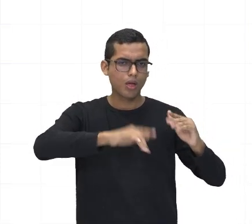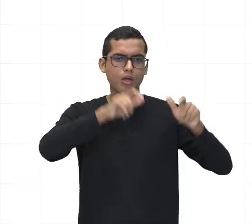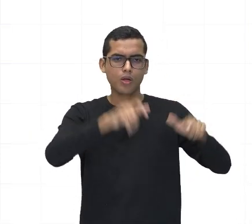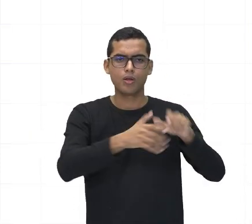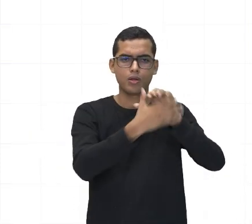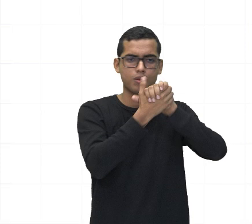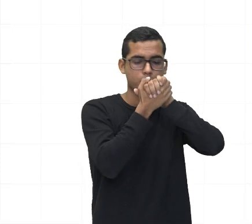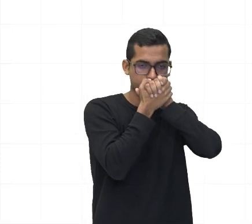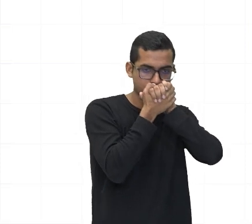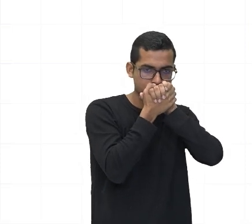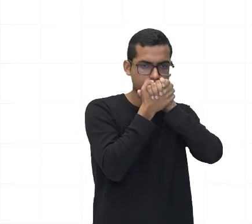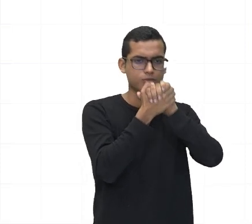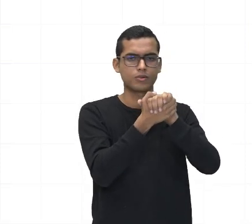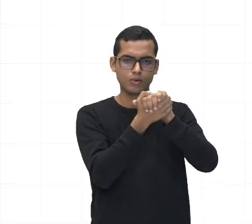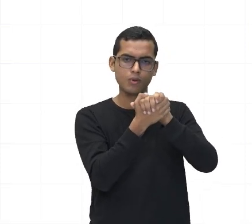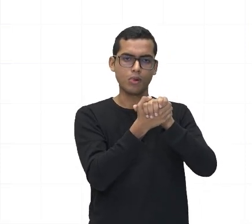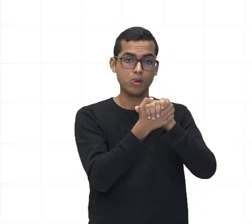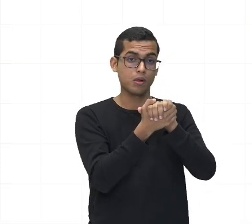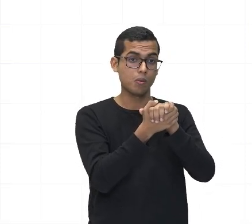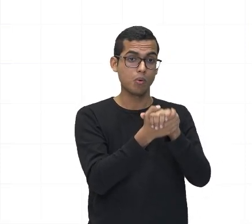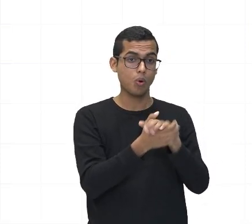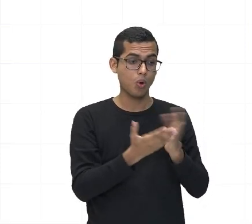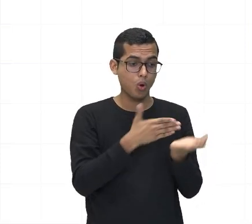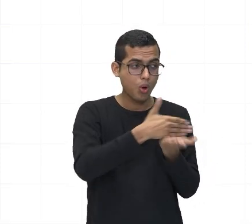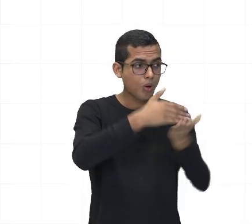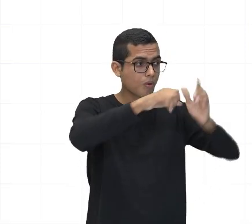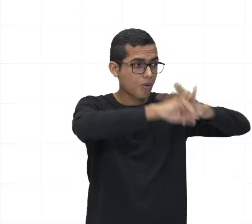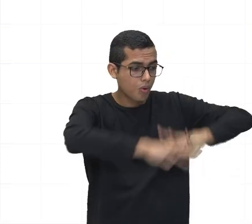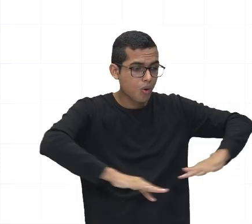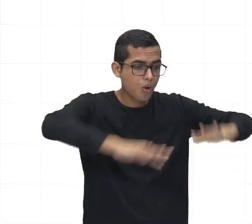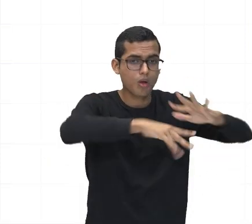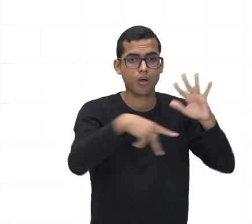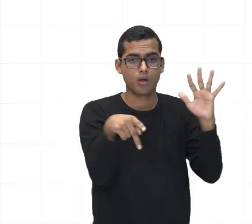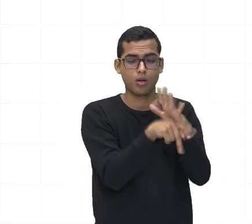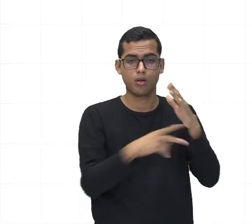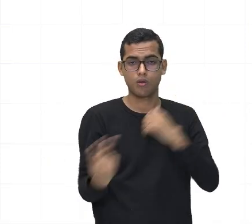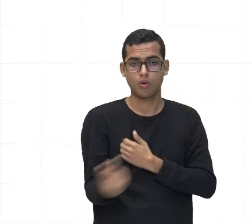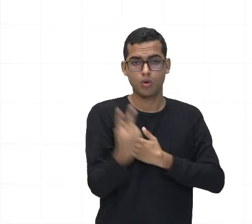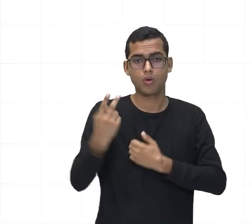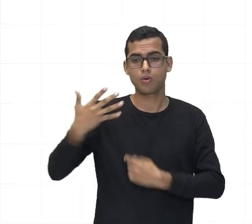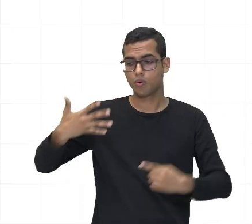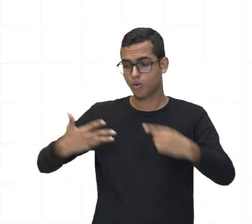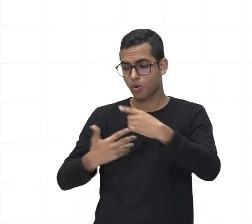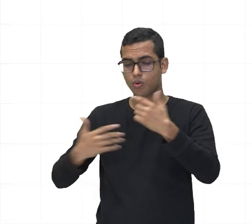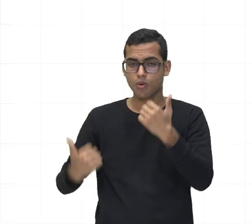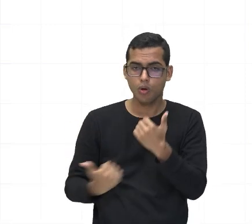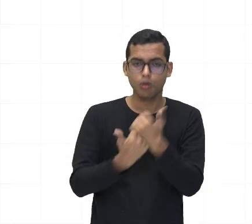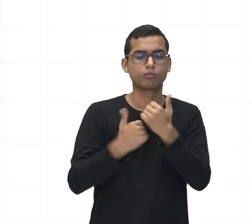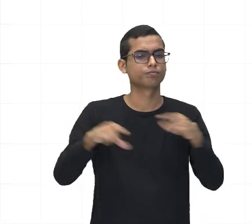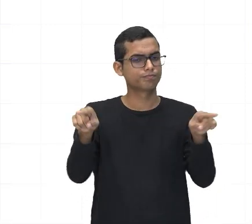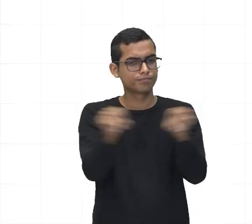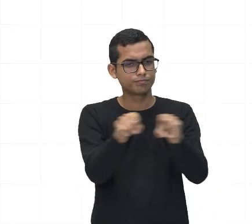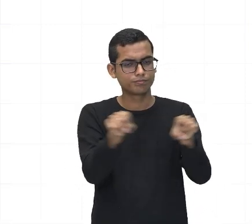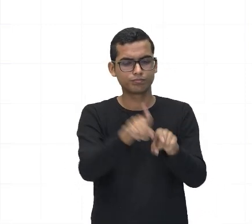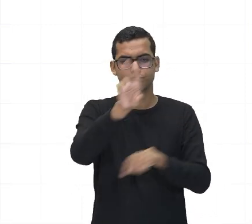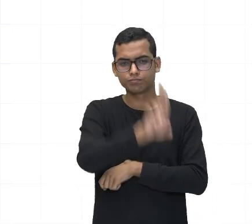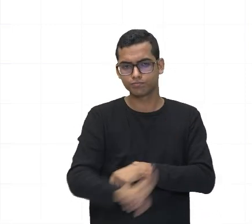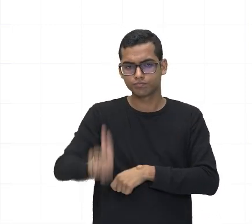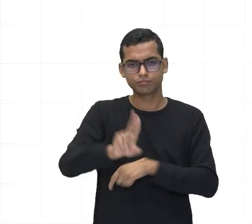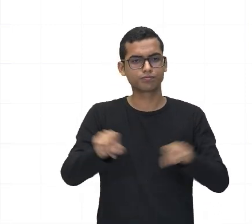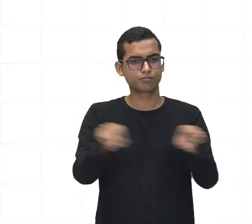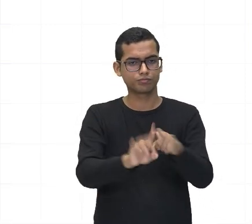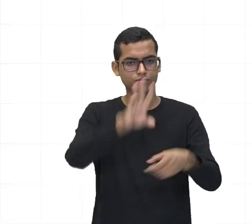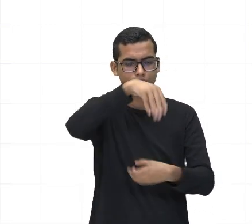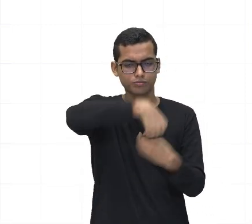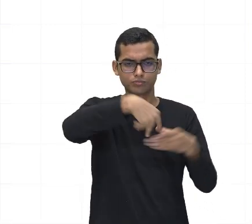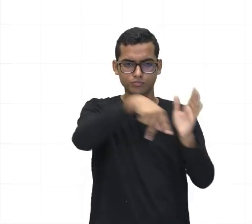ou da mãe de santo, esses valores são reforçados e aplicados. Na figura que nós temos,